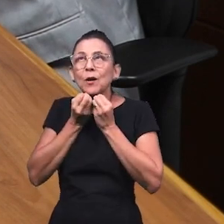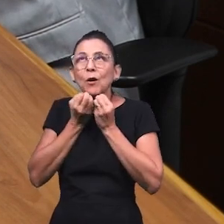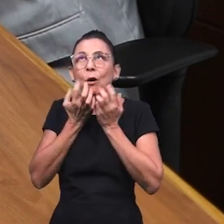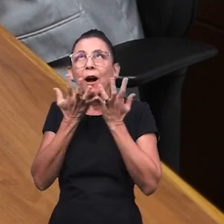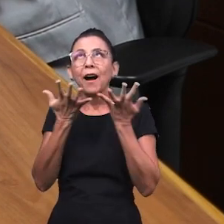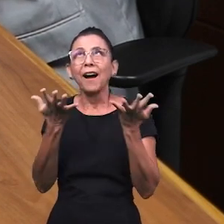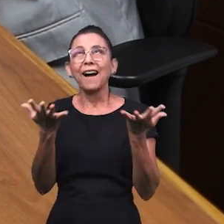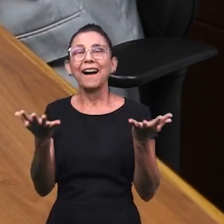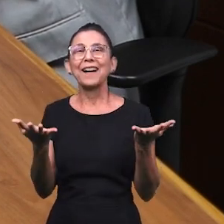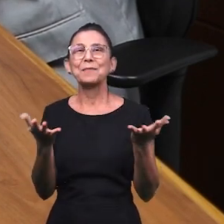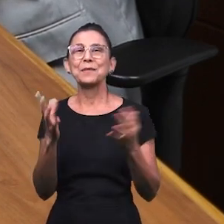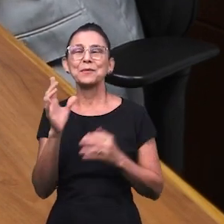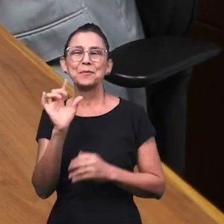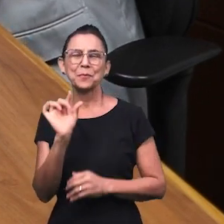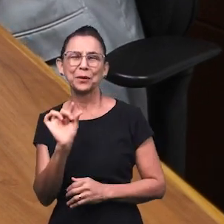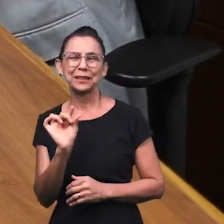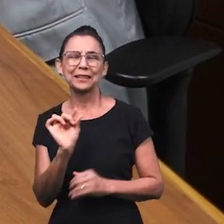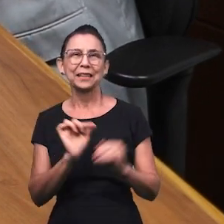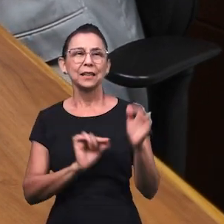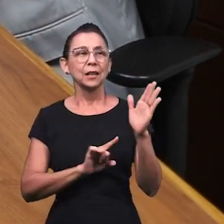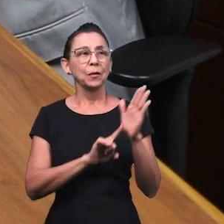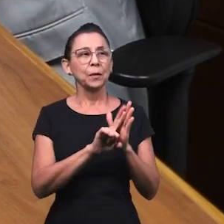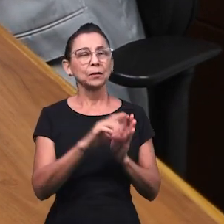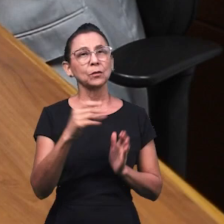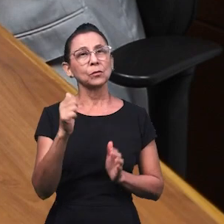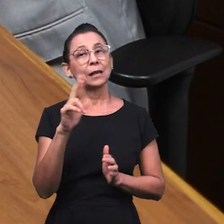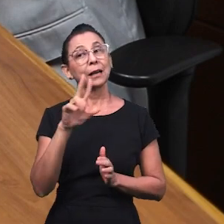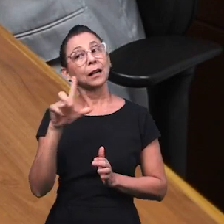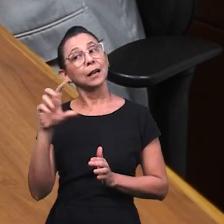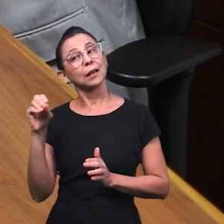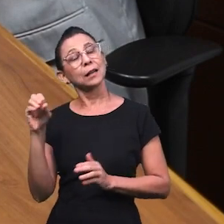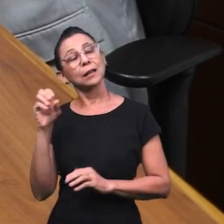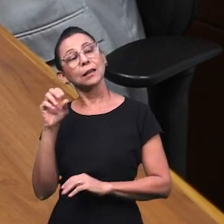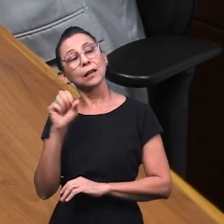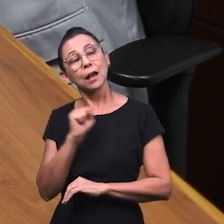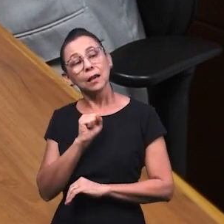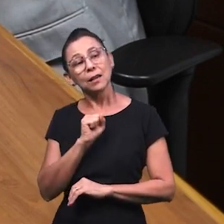pouquinho. Aí eu perguntei, né? Eu falei, Carlos,